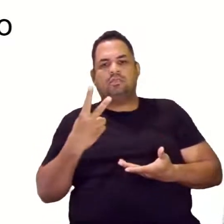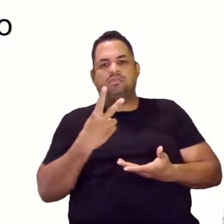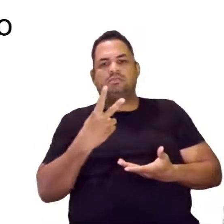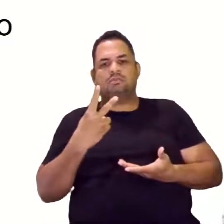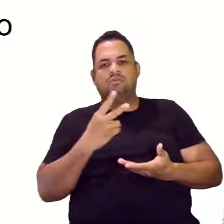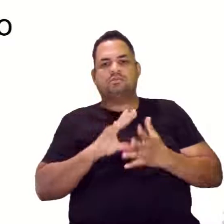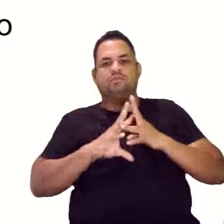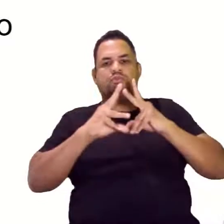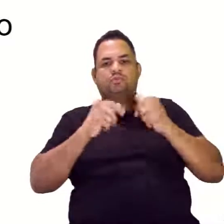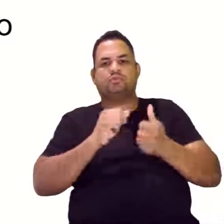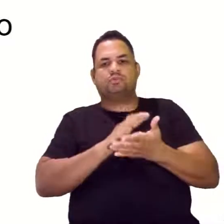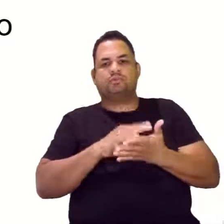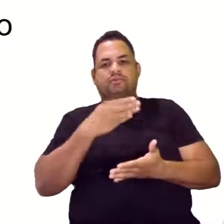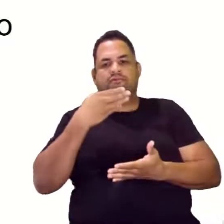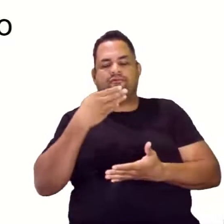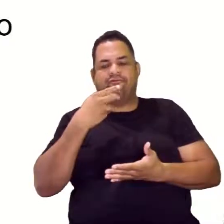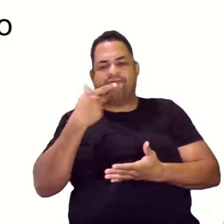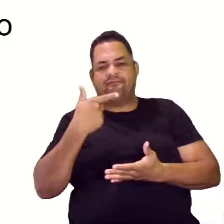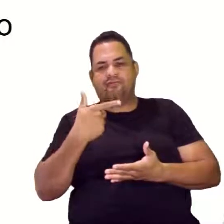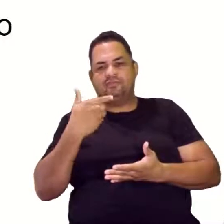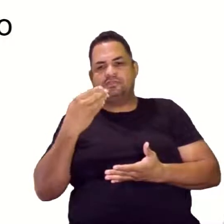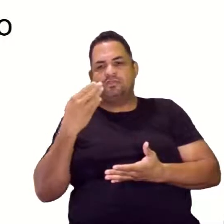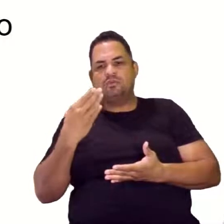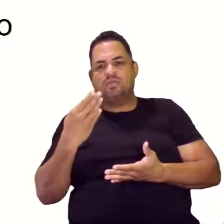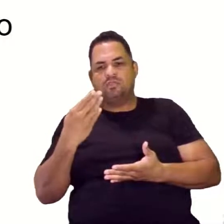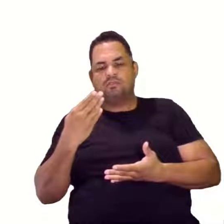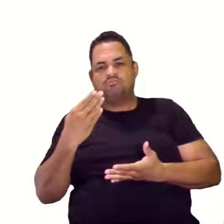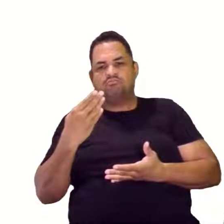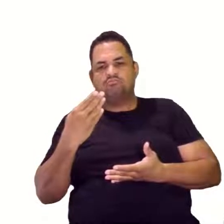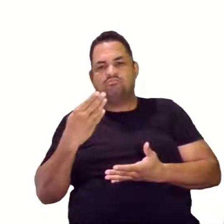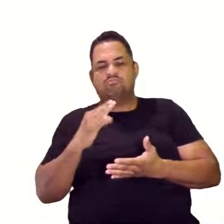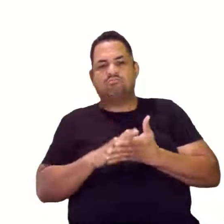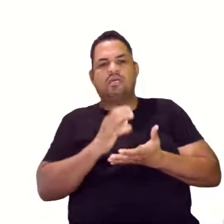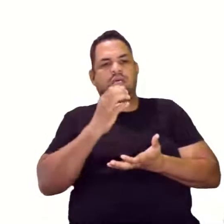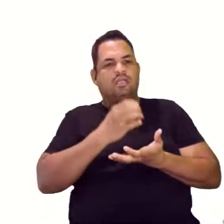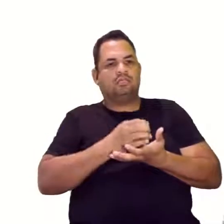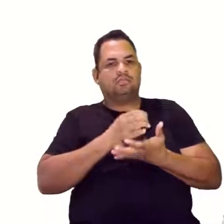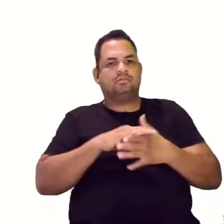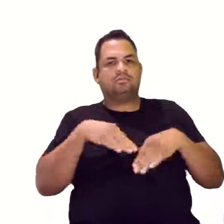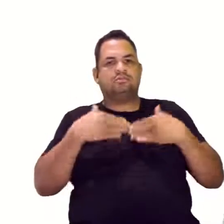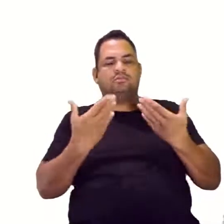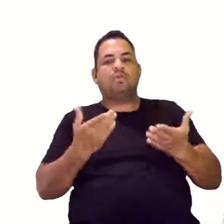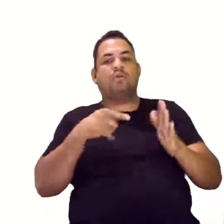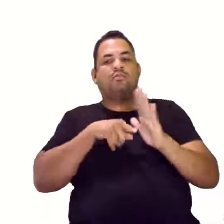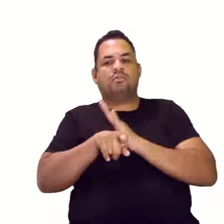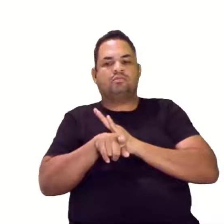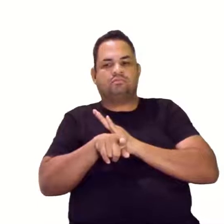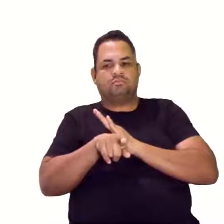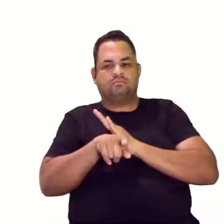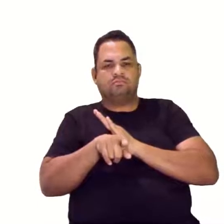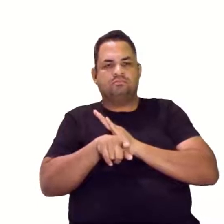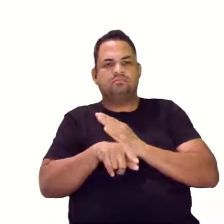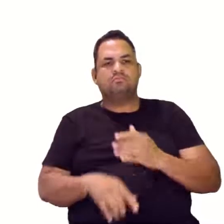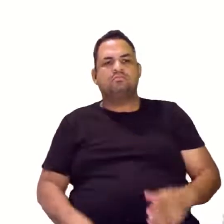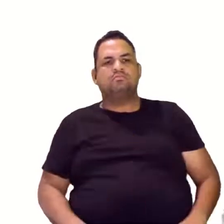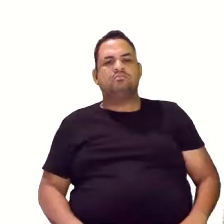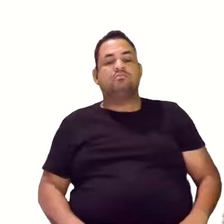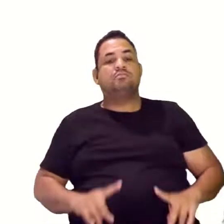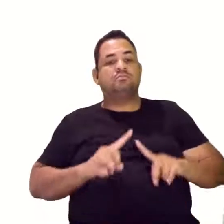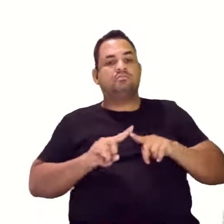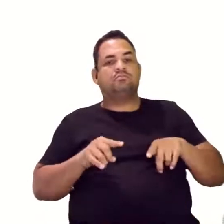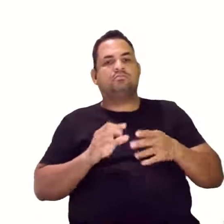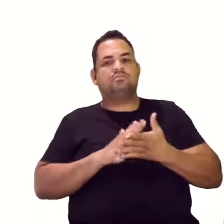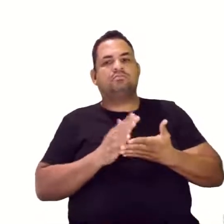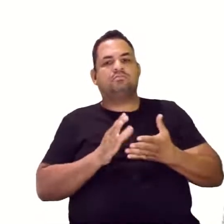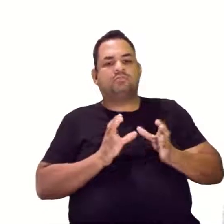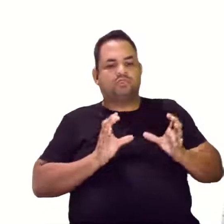já sabe que vai ser um total de 24, né? 24 latinhas. Tá, vamos indo aí, vamos ver qual é a pergunta, qual é o comando.